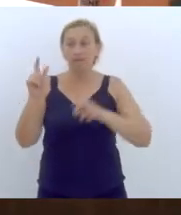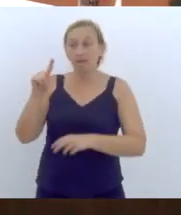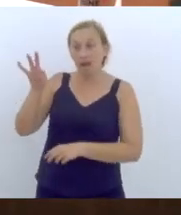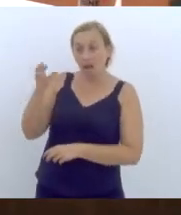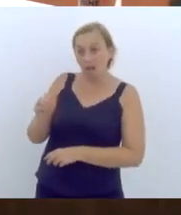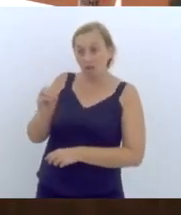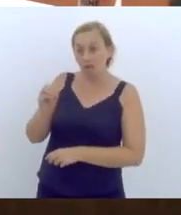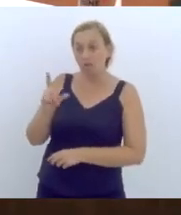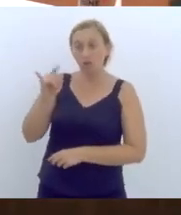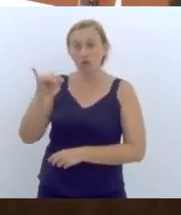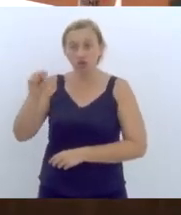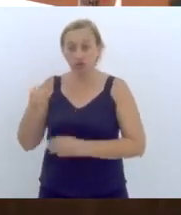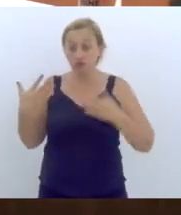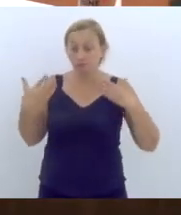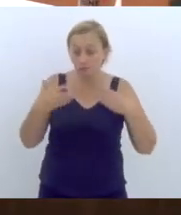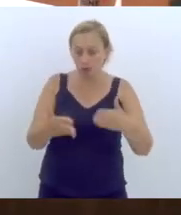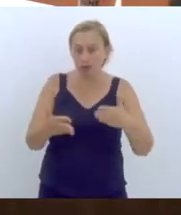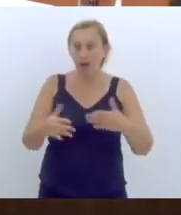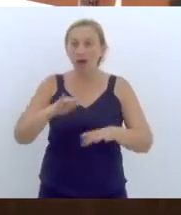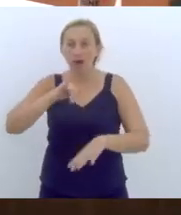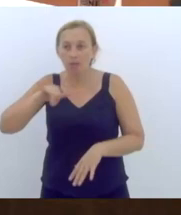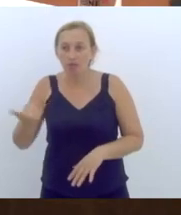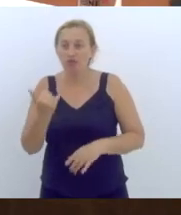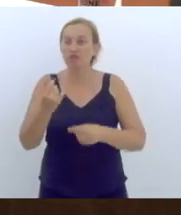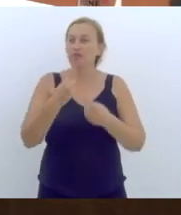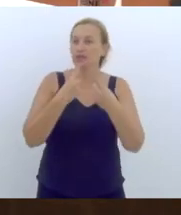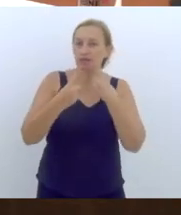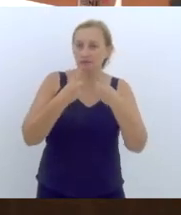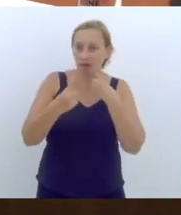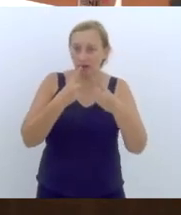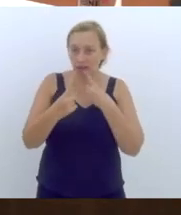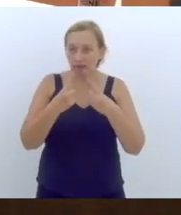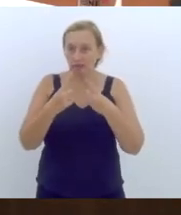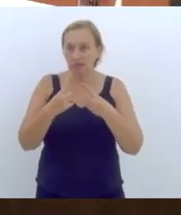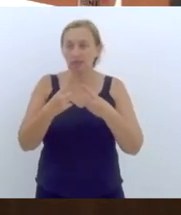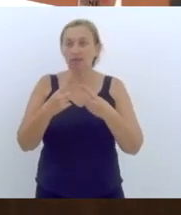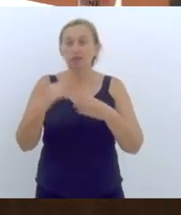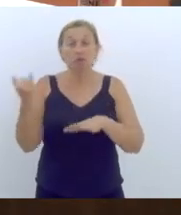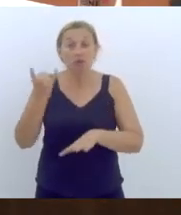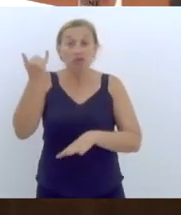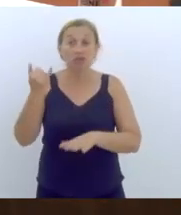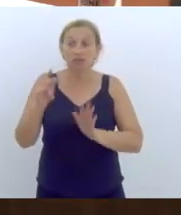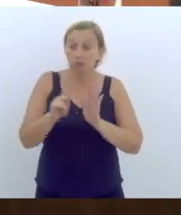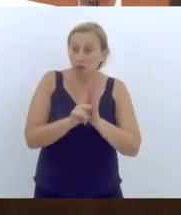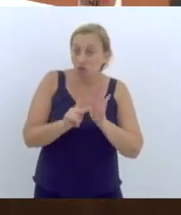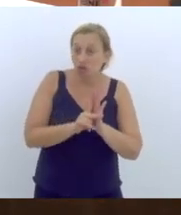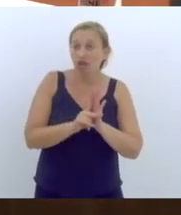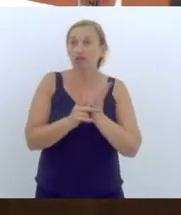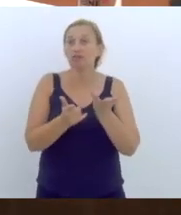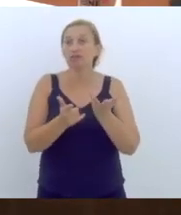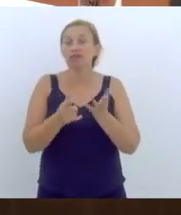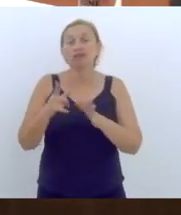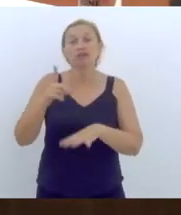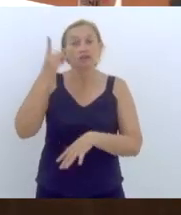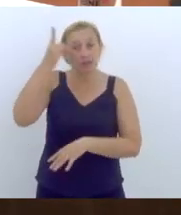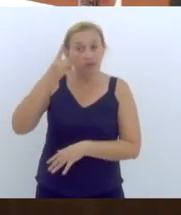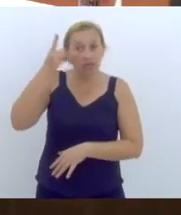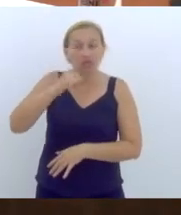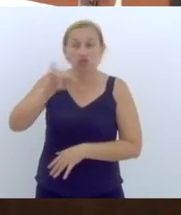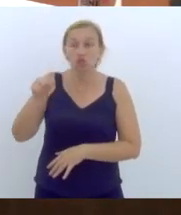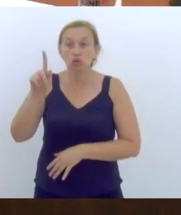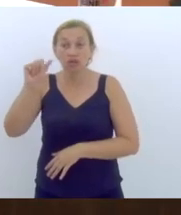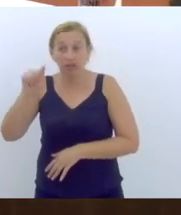com centralidade. Então, aproveito esse debate ao redor desse excelente projeto do deputado doutor Giulianelli